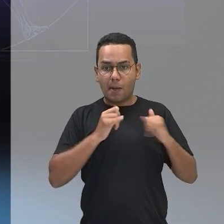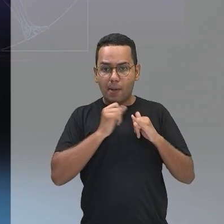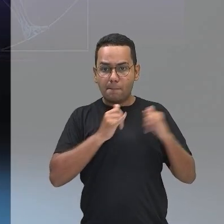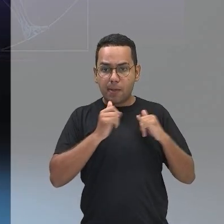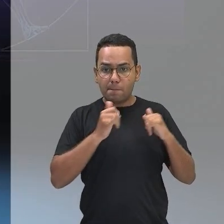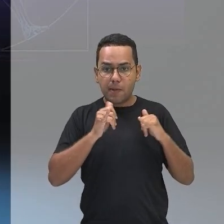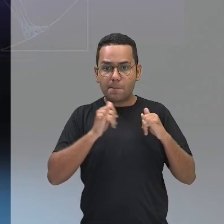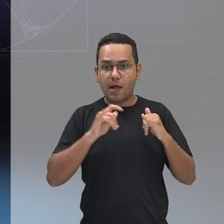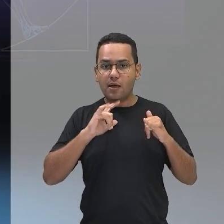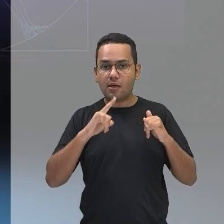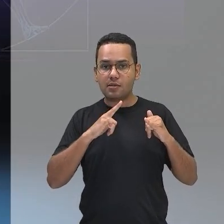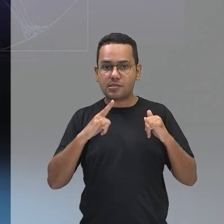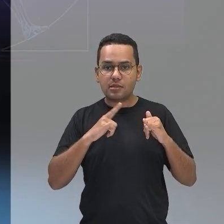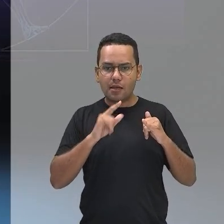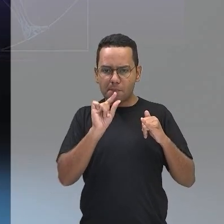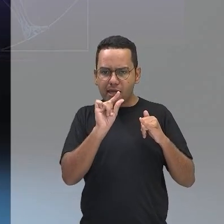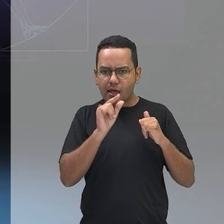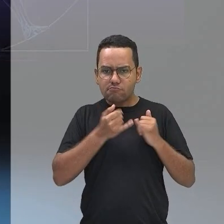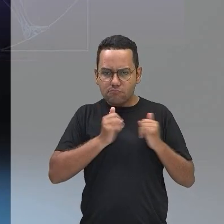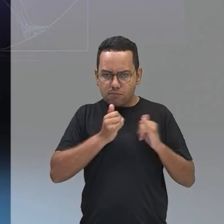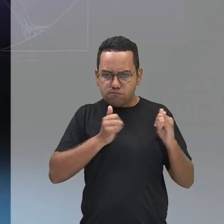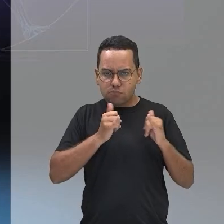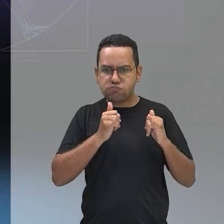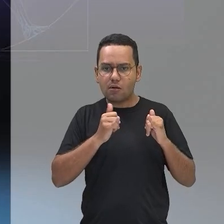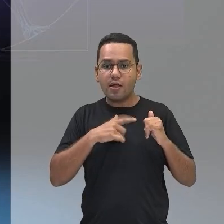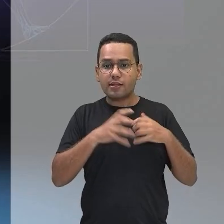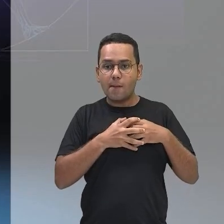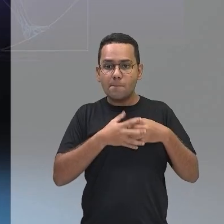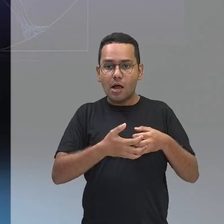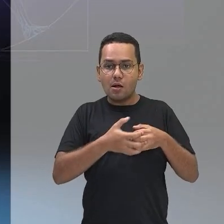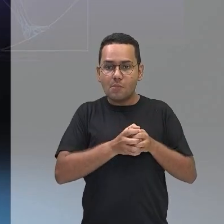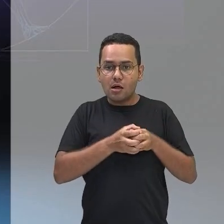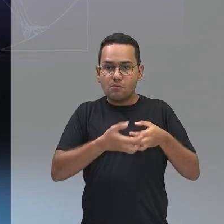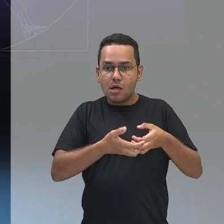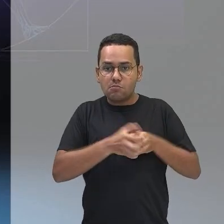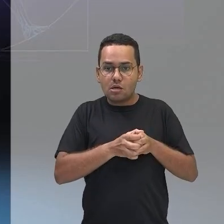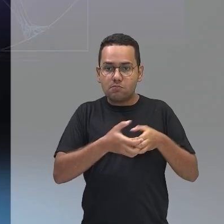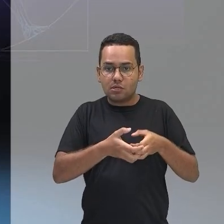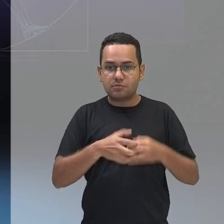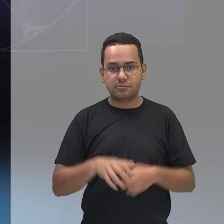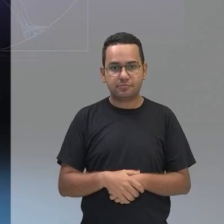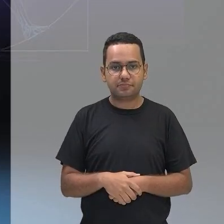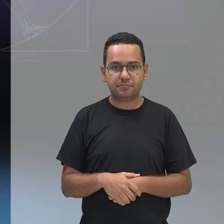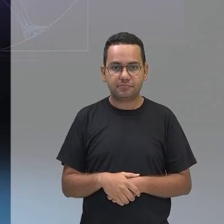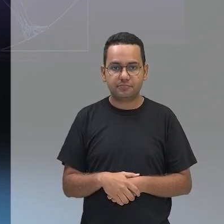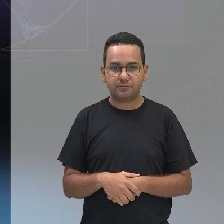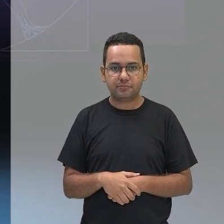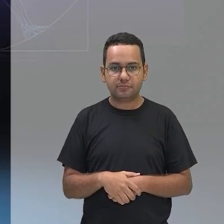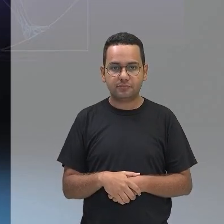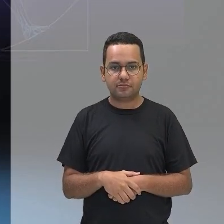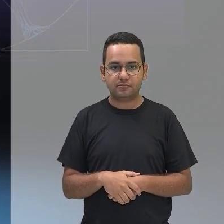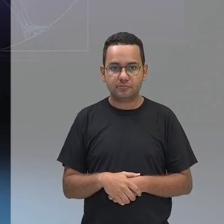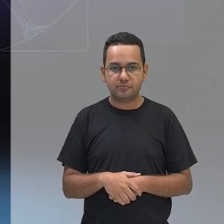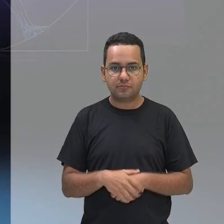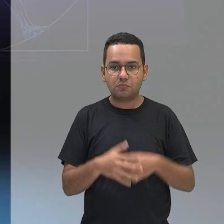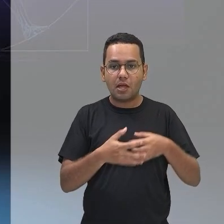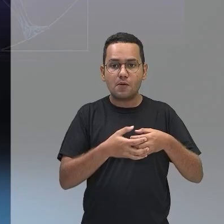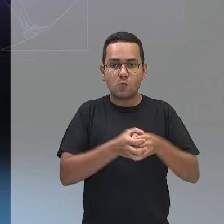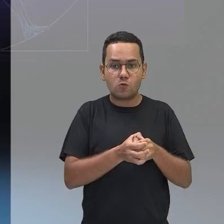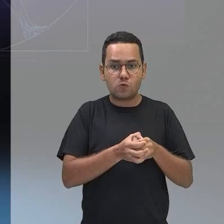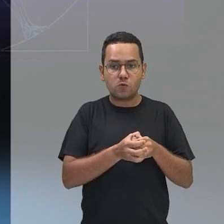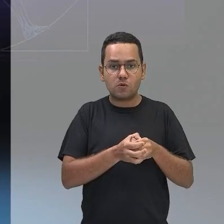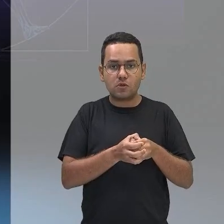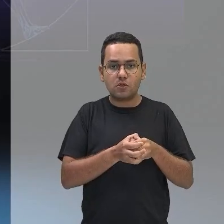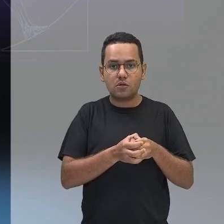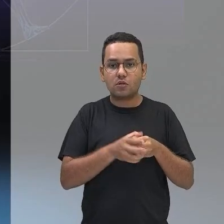joga pulsos que o coração faz o quê? A contração. Ele contrai e depois ele relaxa. Então, nessa contração, o que ele faz?